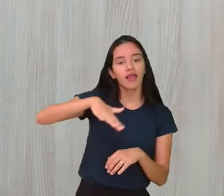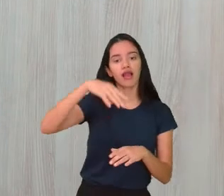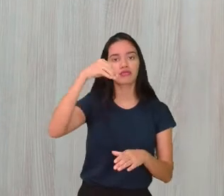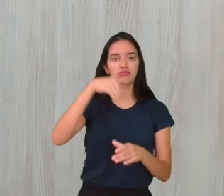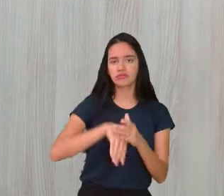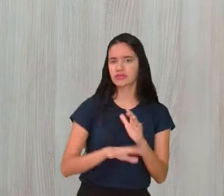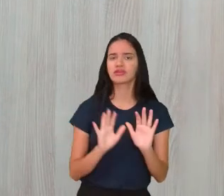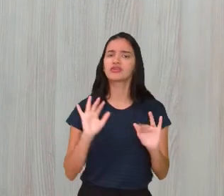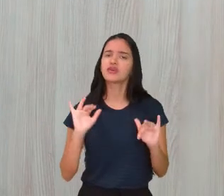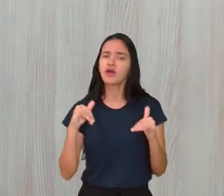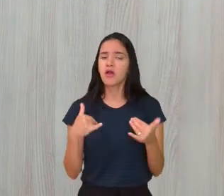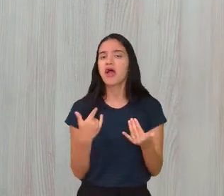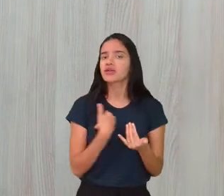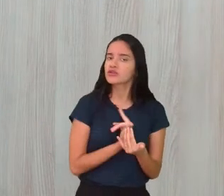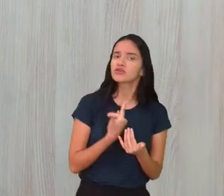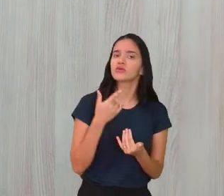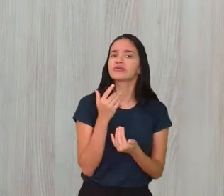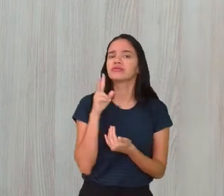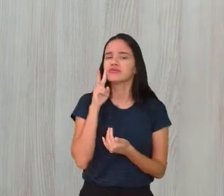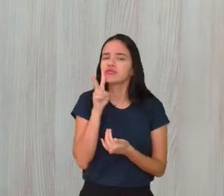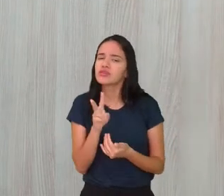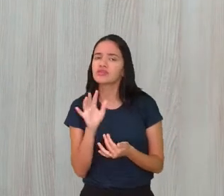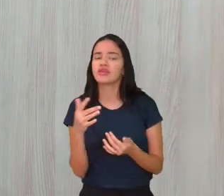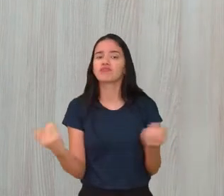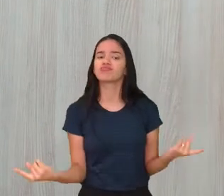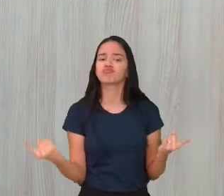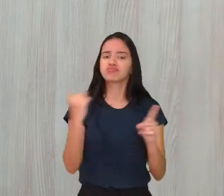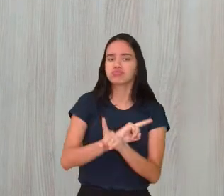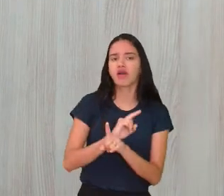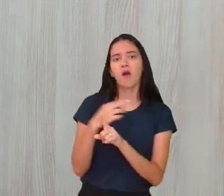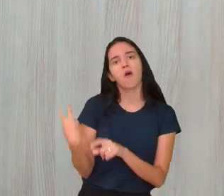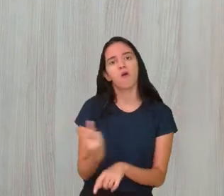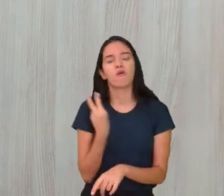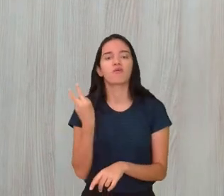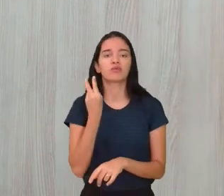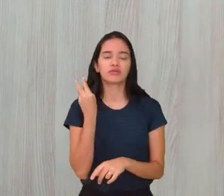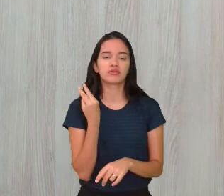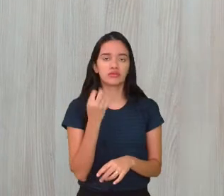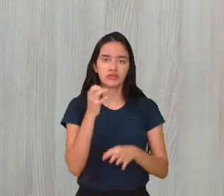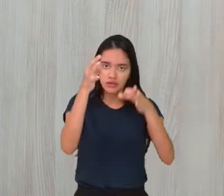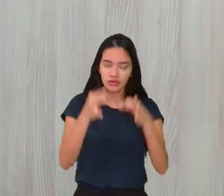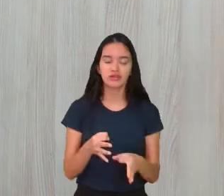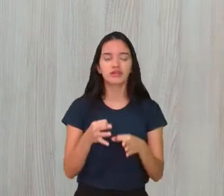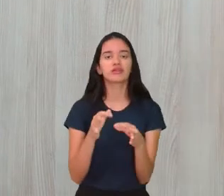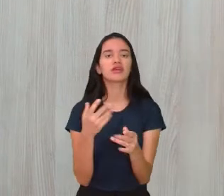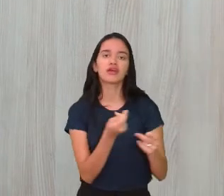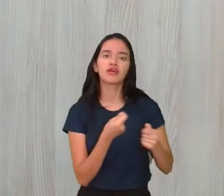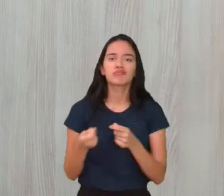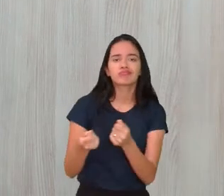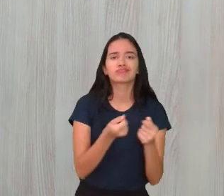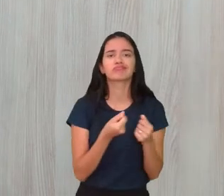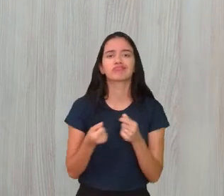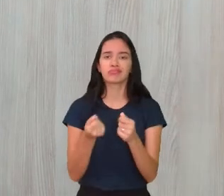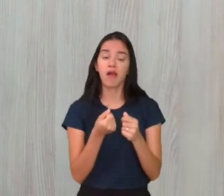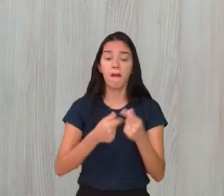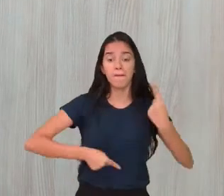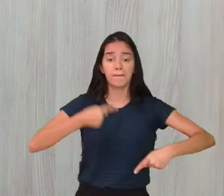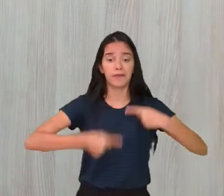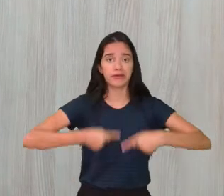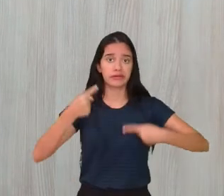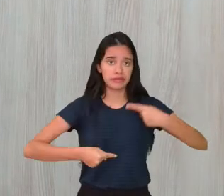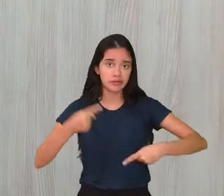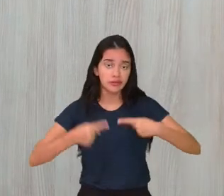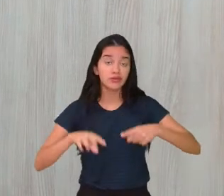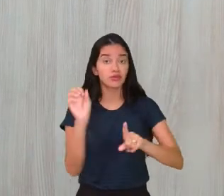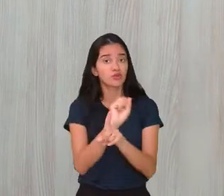Não é? Então é importante que a gente reveja aí e não inverta os valores, né, econômicos, políticos